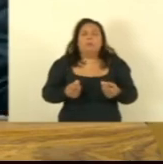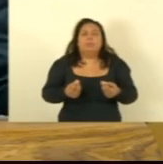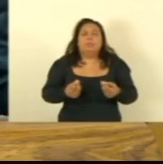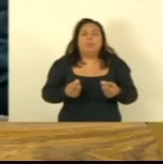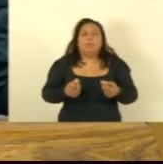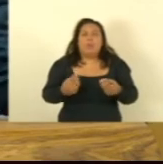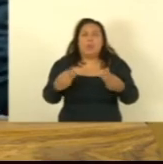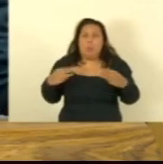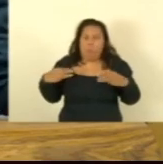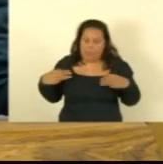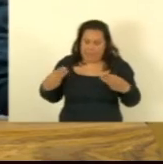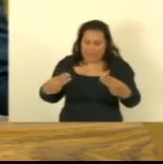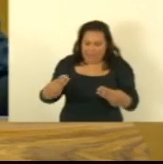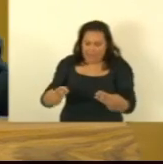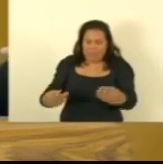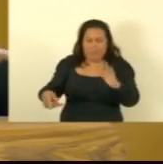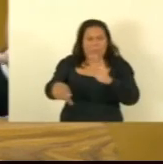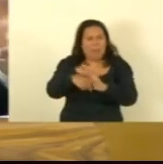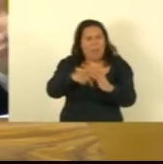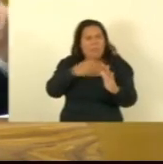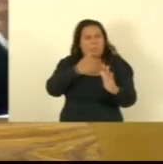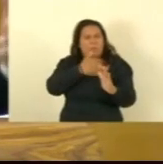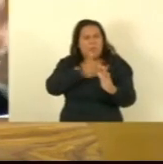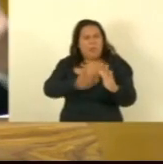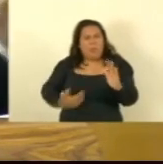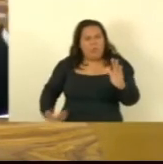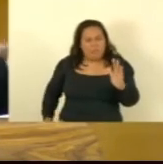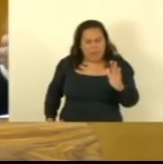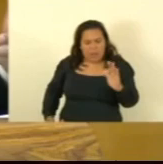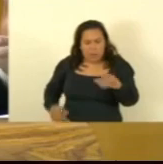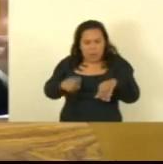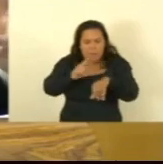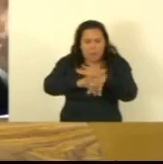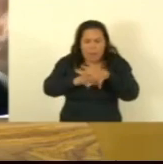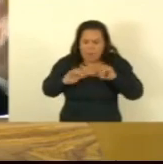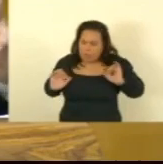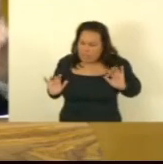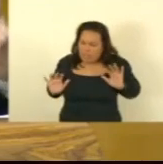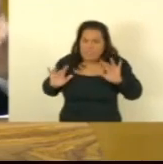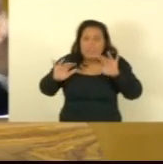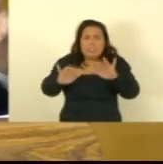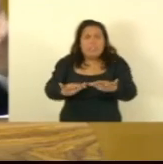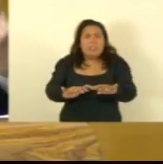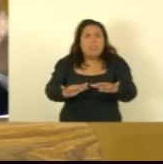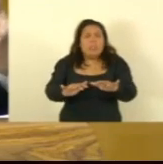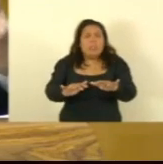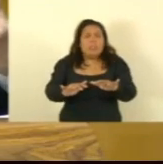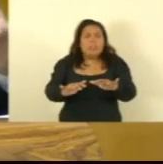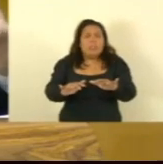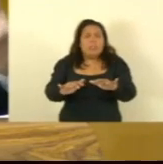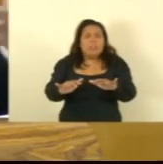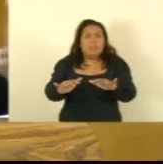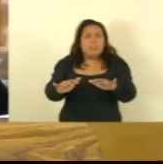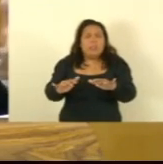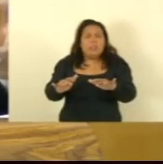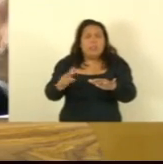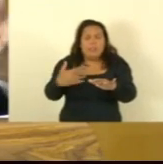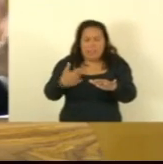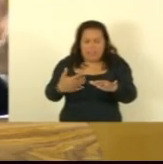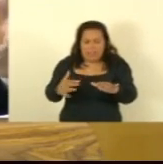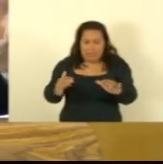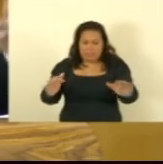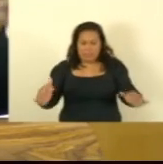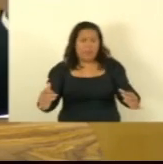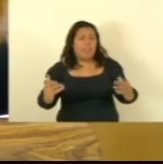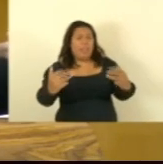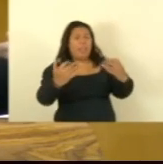um ministro de Estado, durante a invasão dos poderes, atender os invasores de